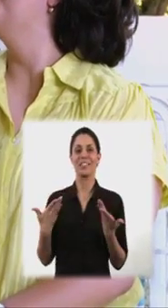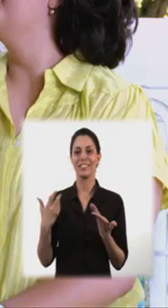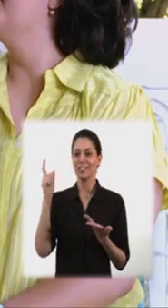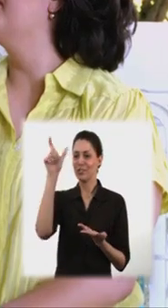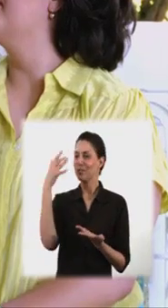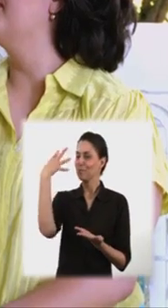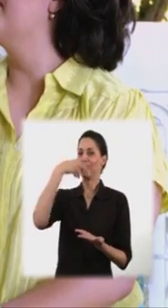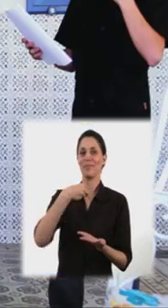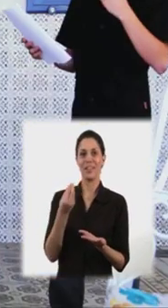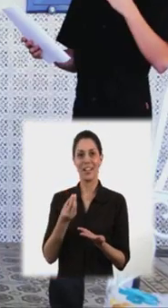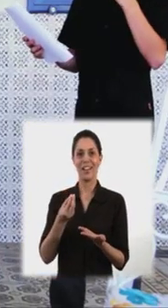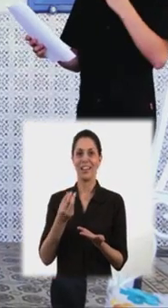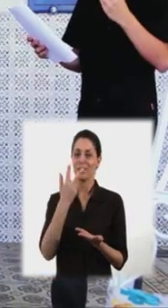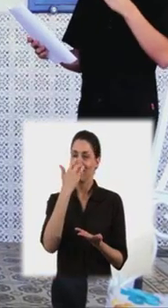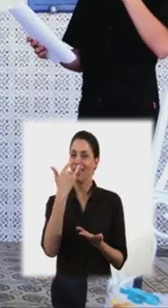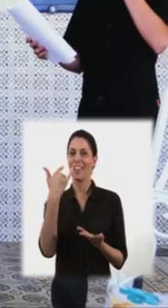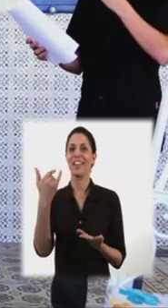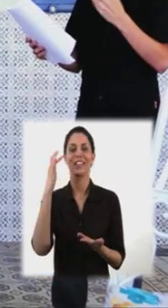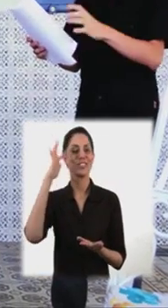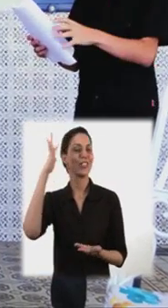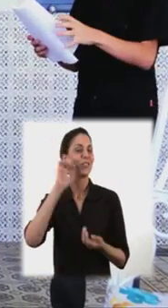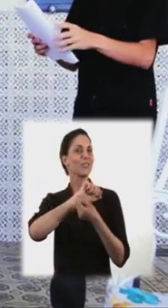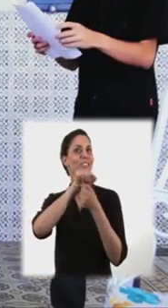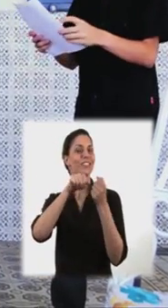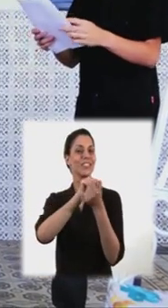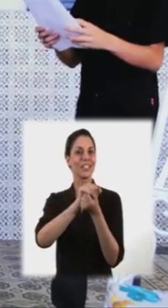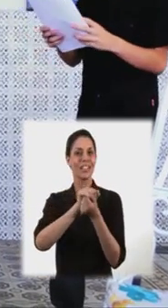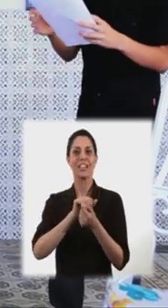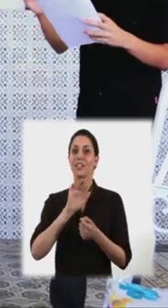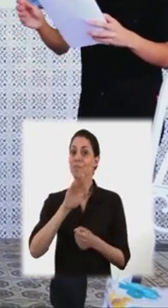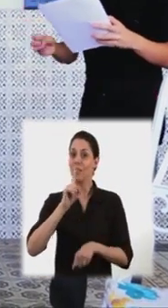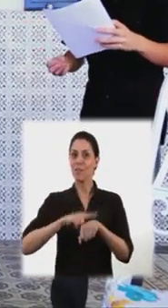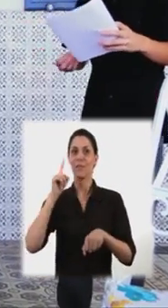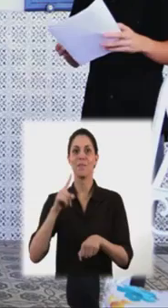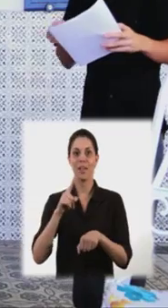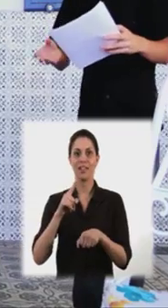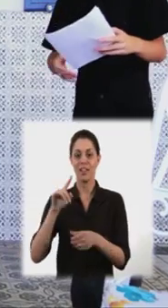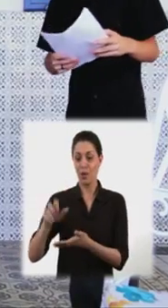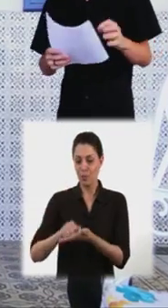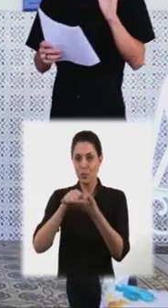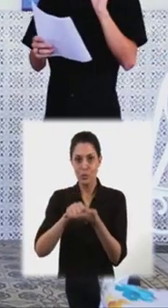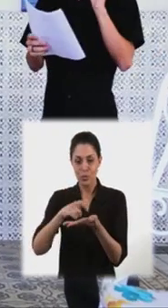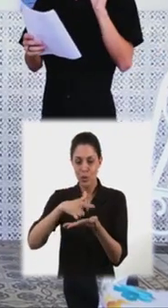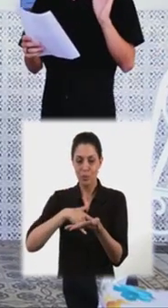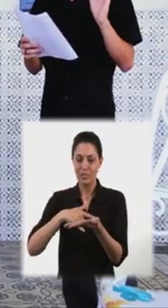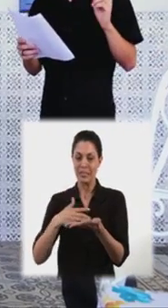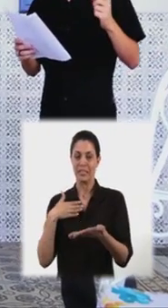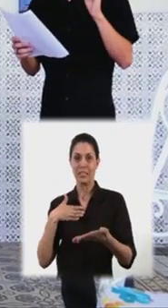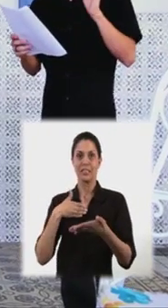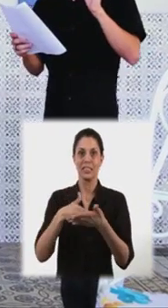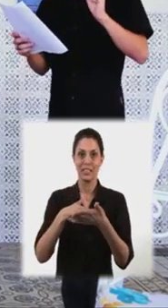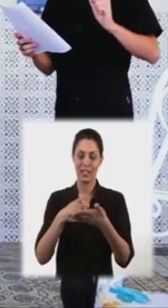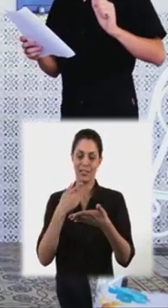que criatura mais bela. Com ar de apaixonado, sonhou beijando a donzela, mas foi naquele momento, com as mãos sobre o documento, que viu-se numa